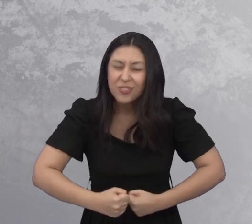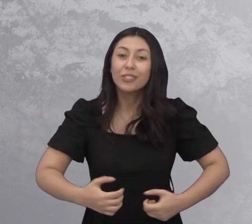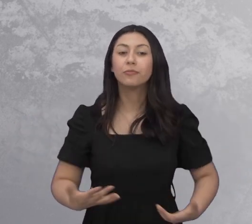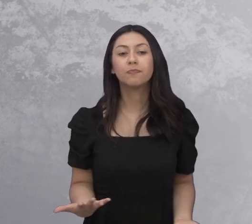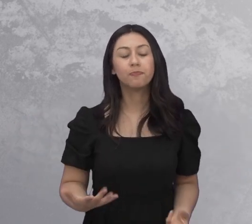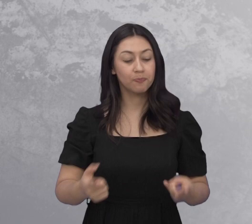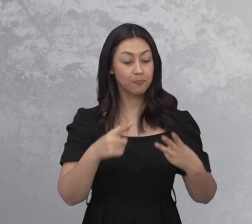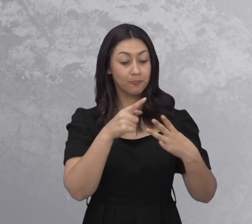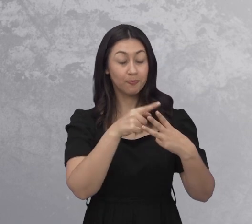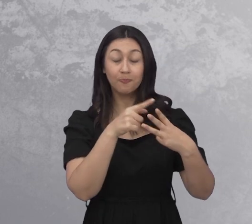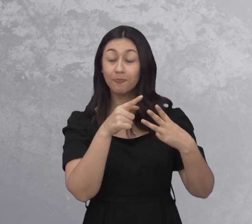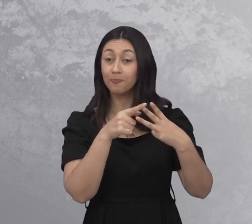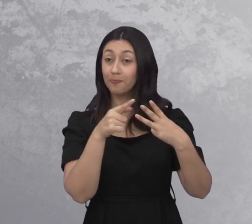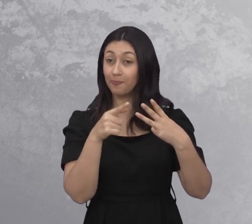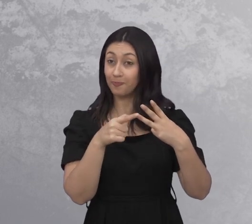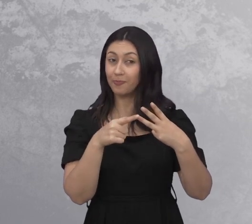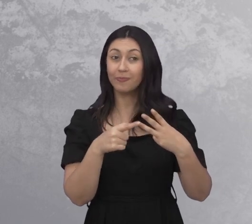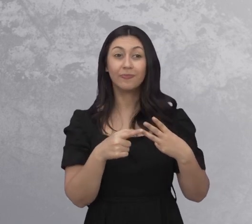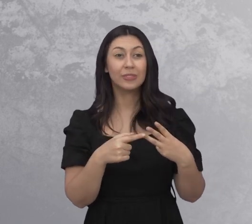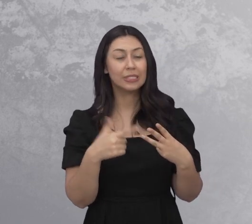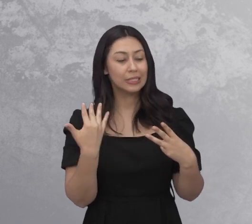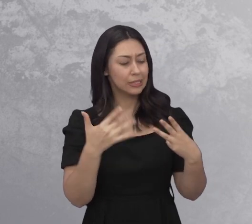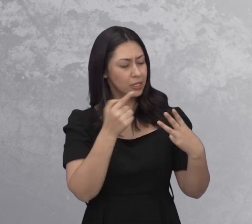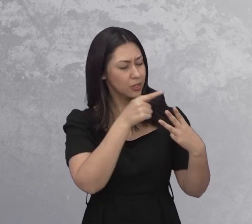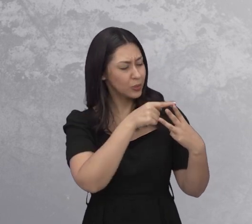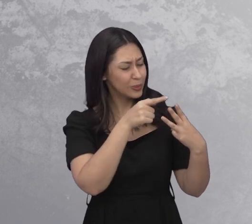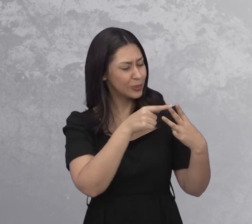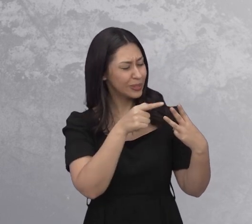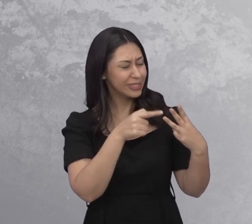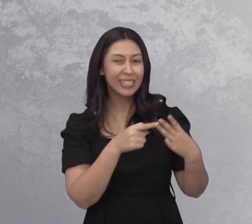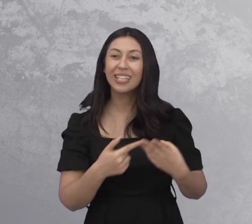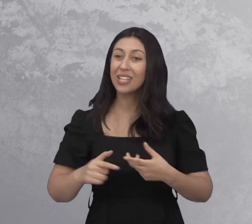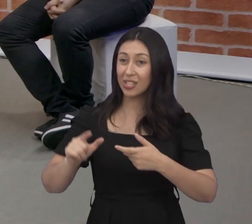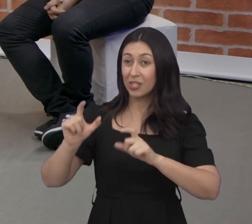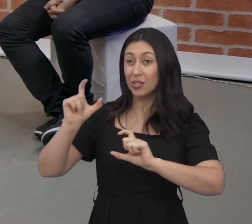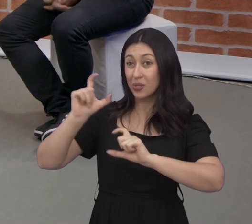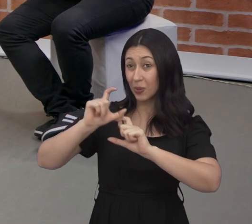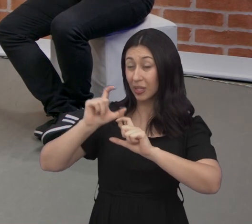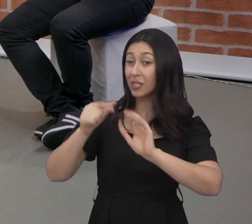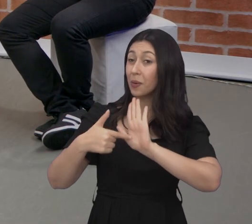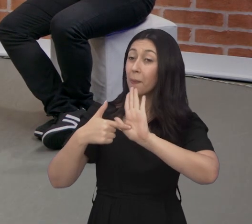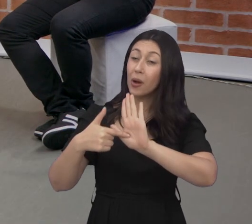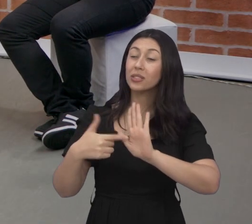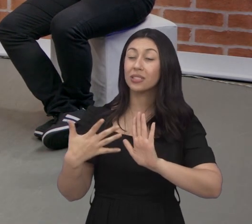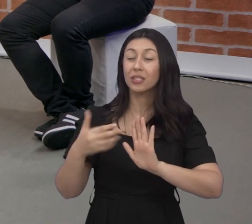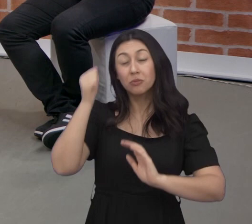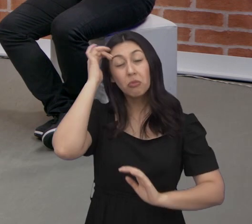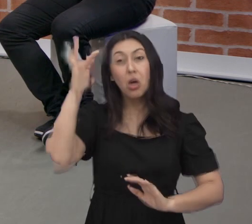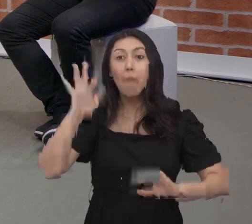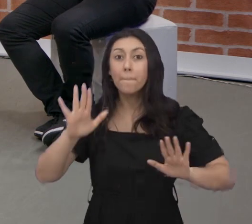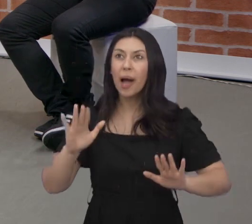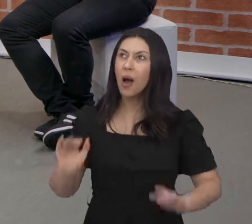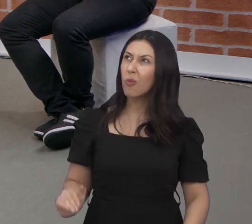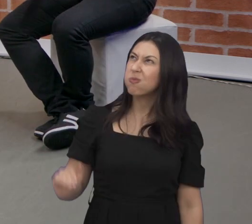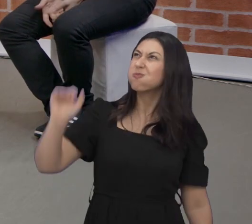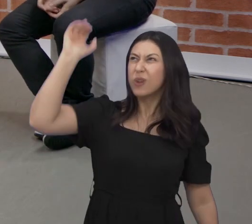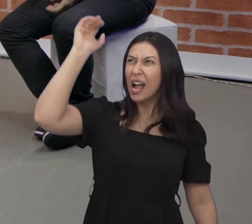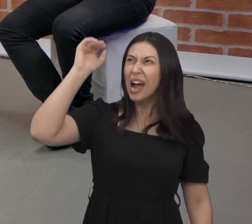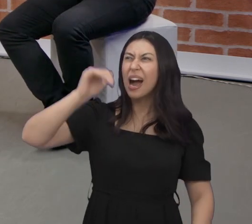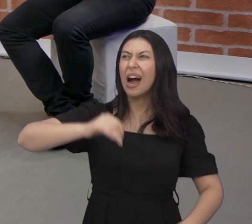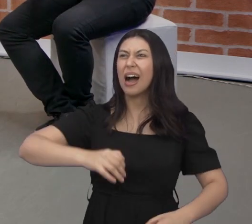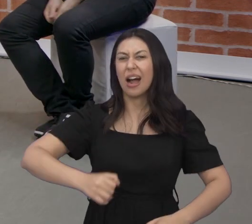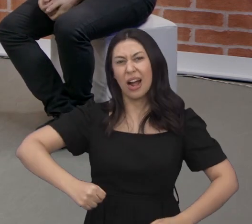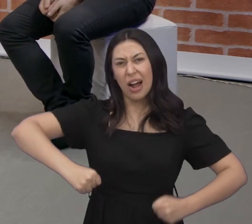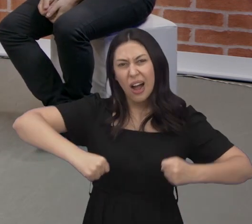Homem-Aranha, Homem de Ferro ou Hulk? Ele apareceu nos pesadelos deste super-herói. Homem-Aranha, Homem de Só que ele apareceu maior, numa versão mais pavorosa,